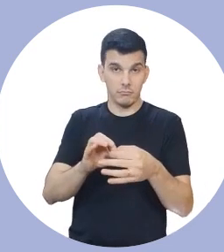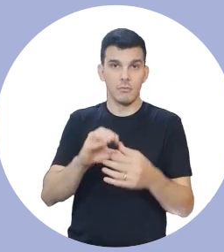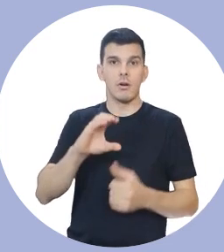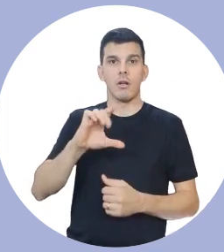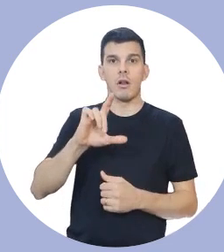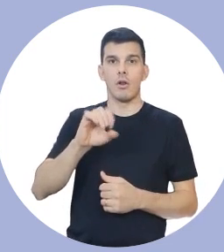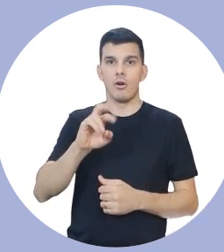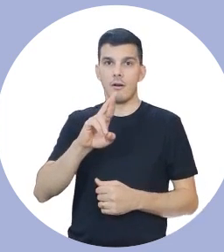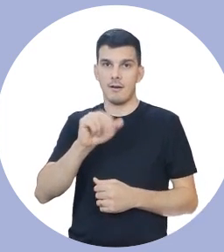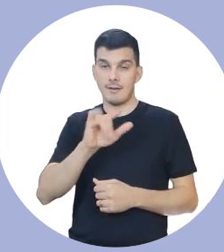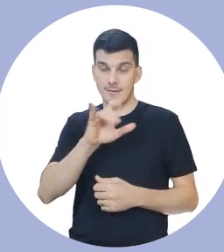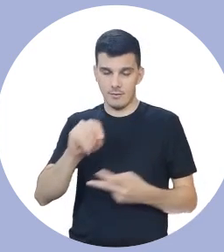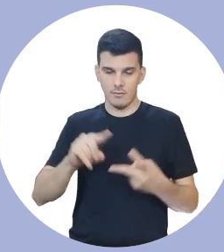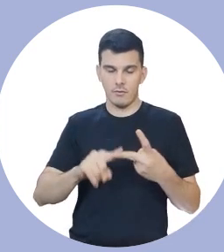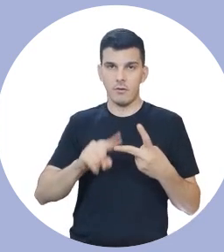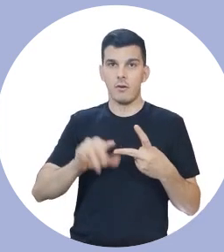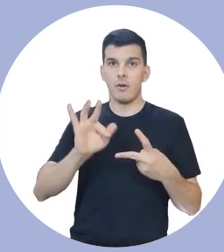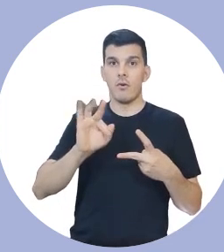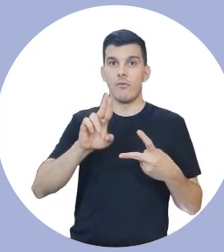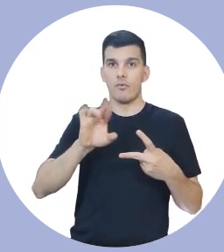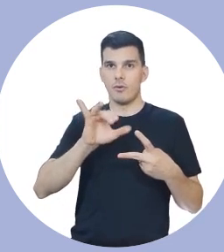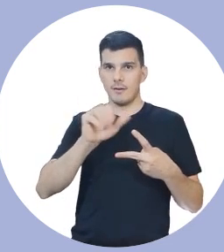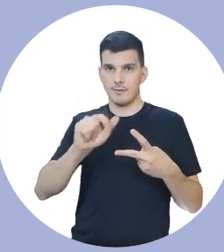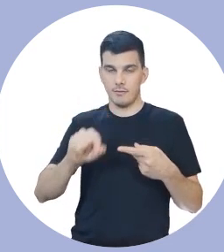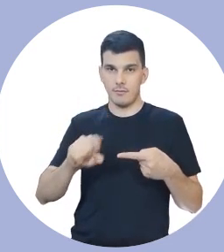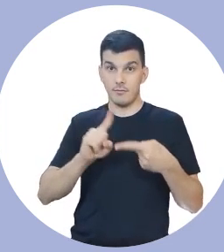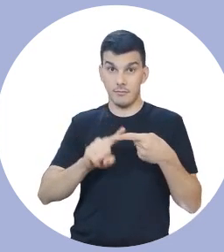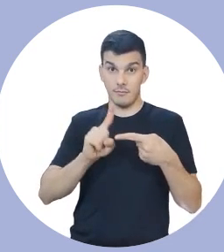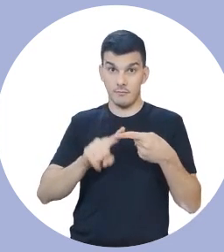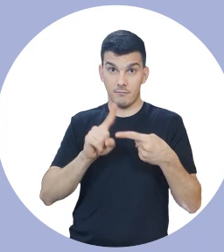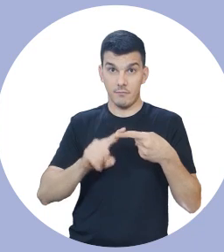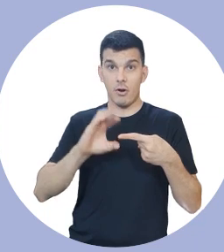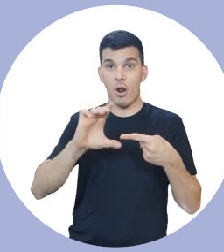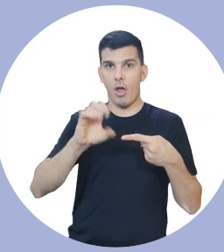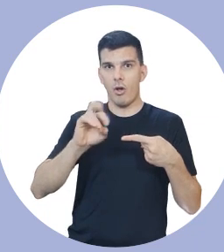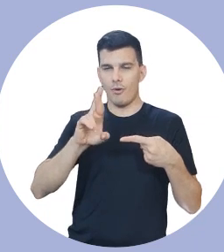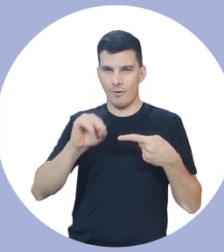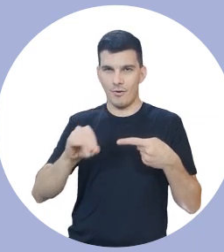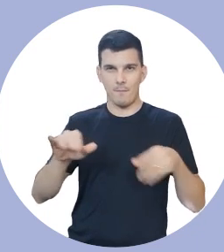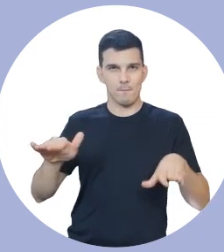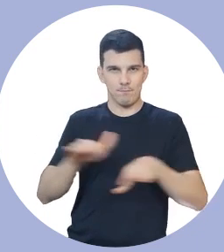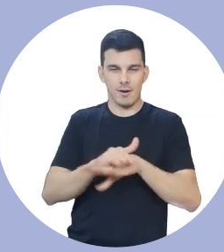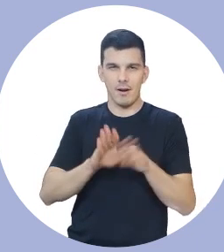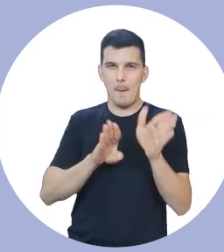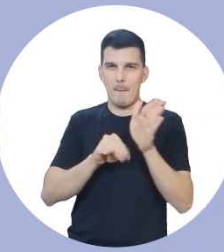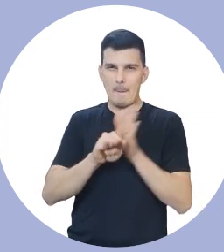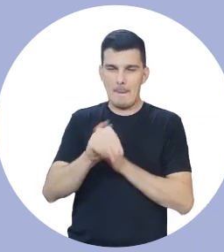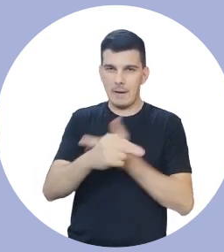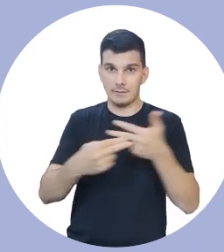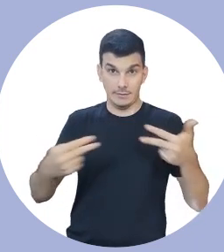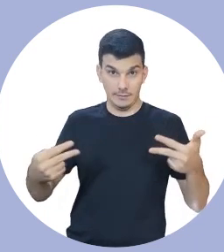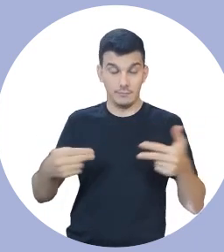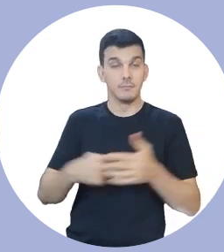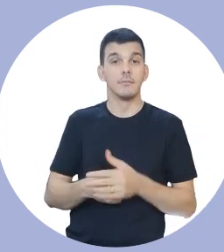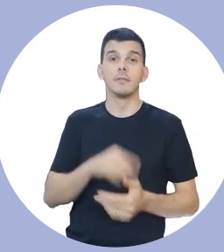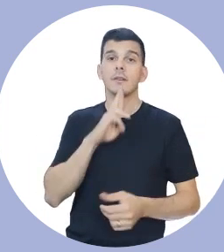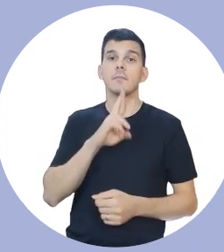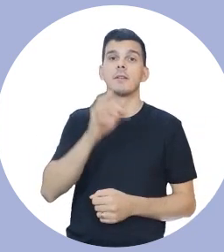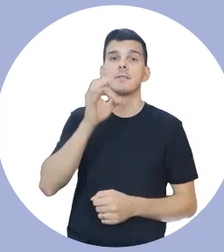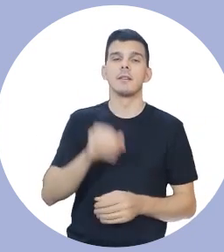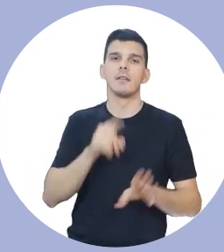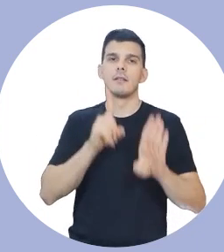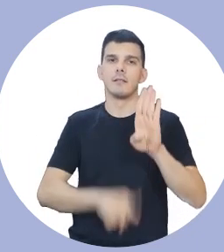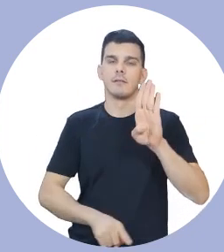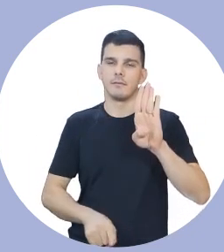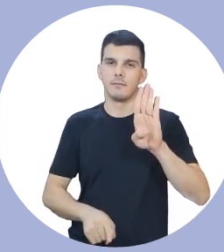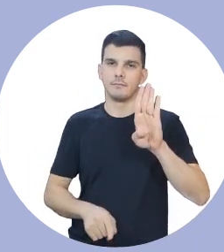Dentro da cloração e da fluoretação, somente o cloro é uma das substâncias capazes de acabar com esses micro-organismos.